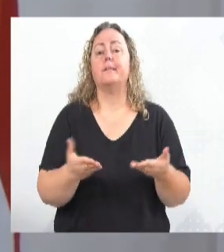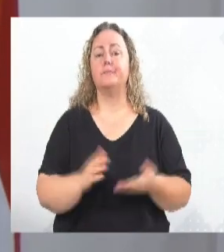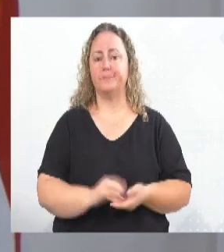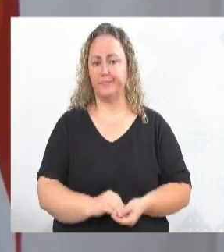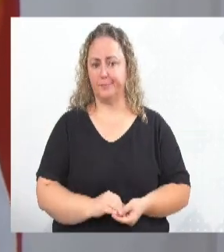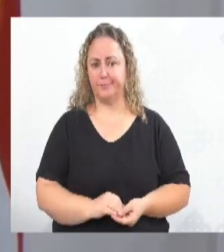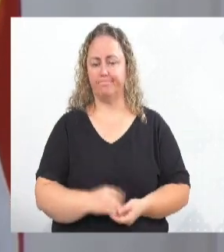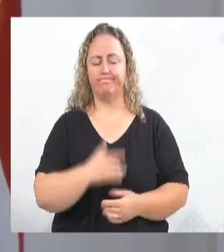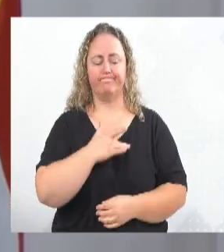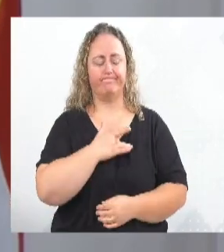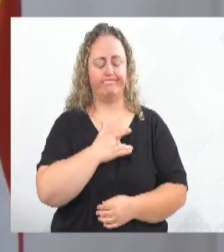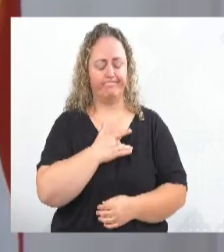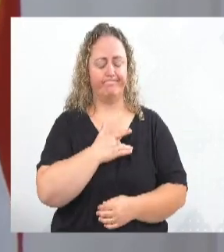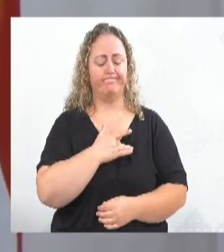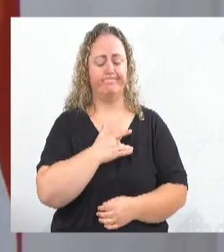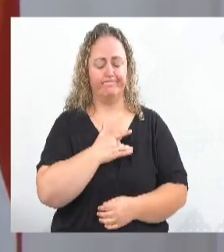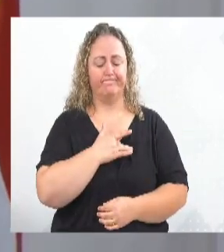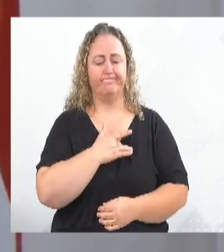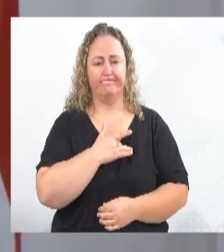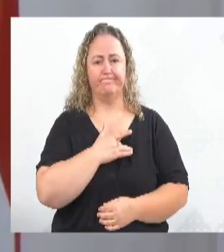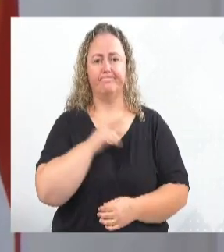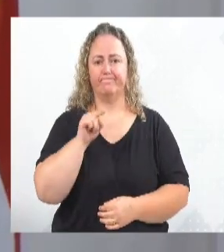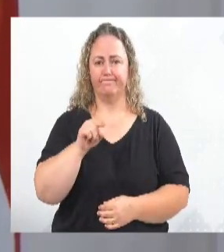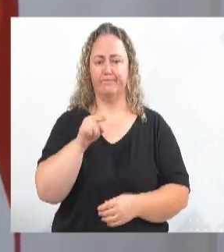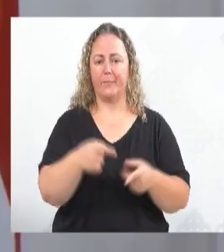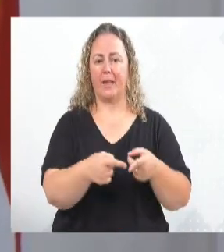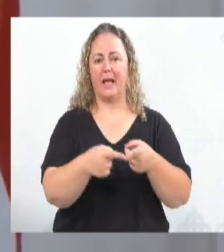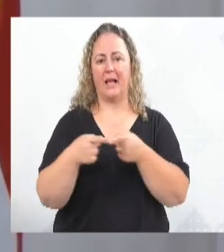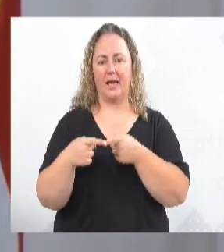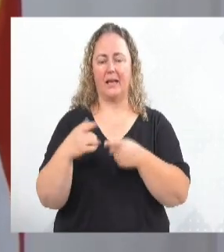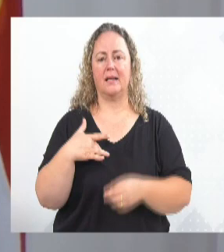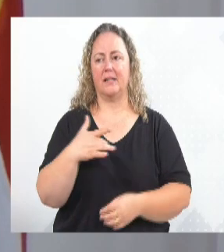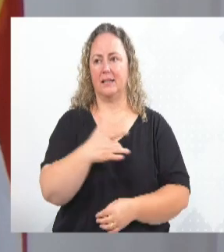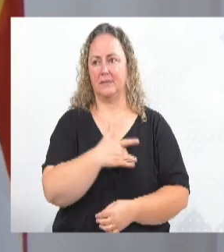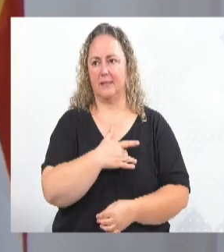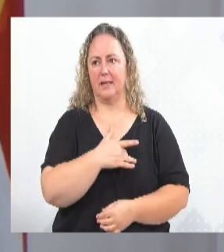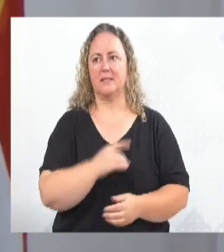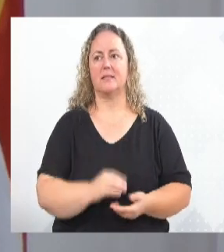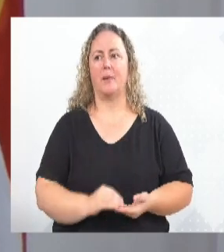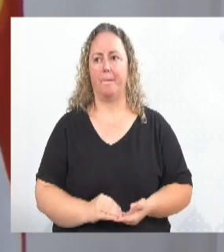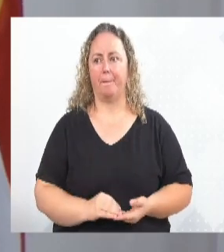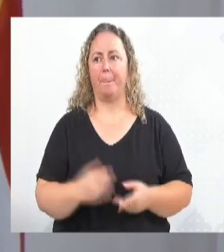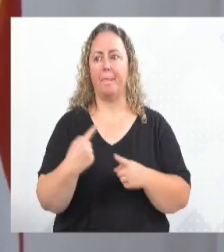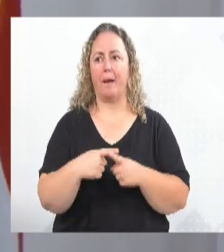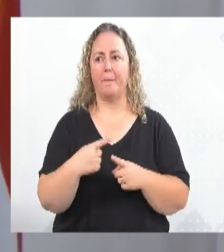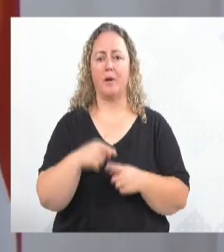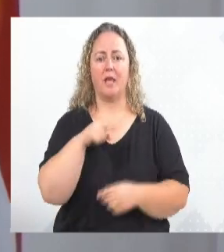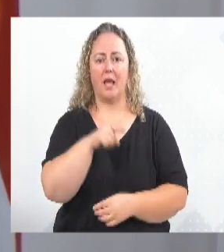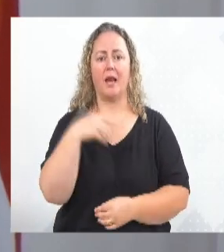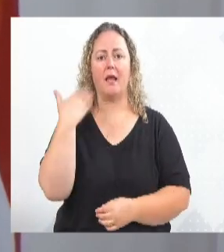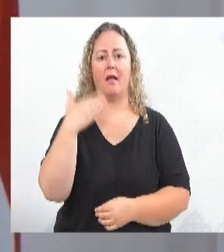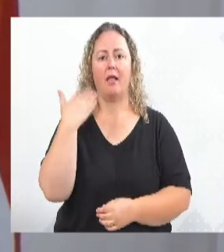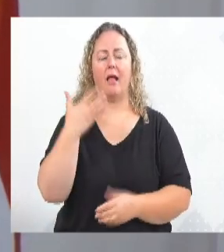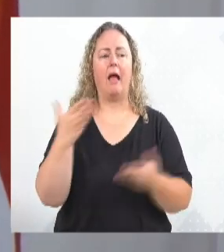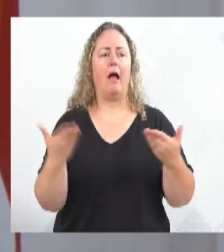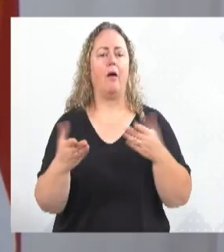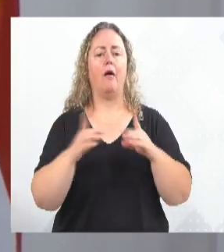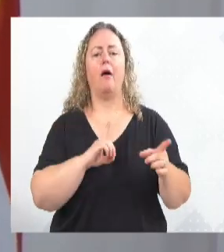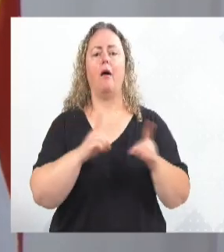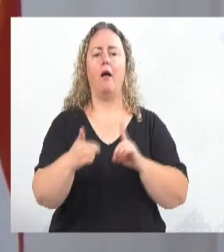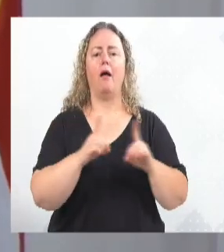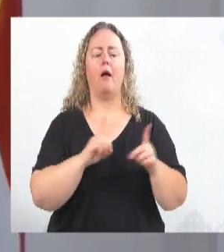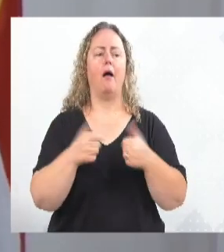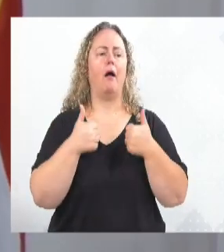que pena que o vereador Adriano está de licença por conta de saúde hoje, até porque ele fica advogando que agora a obra da BR-470